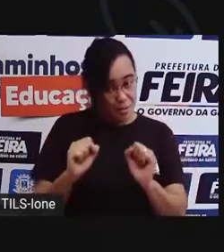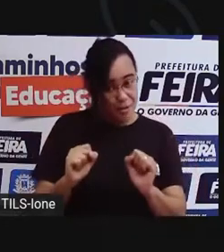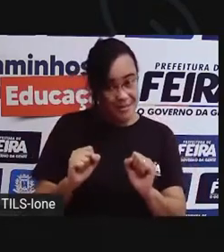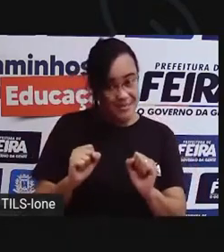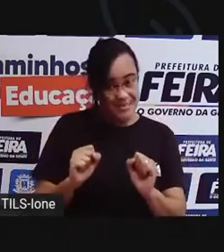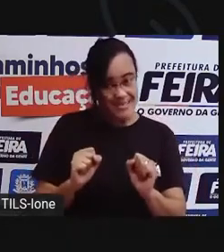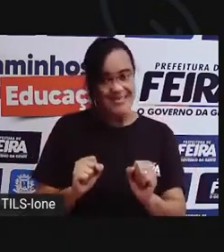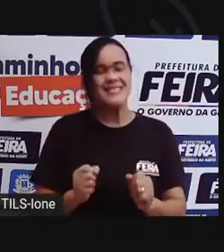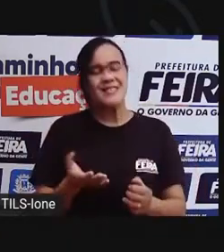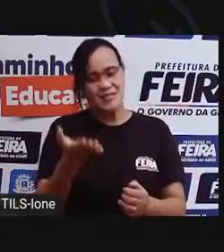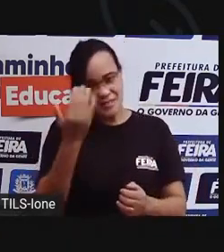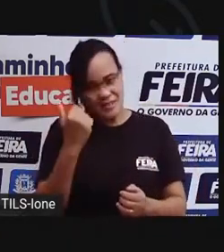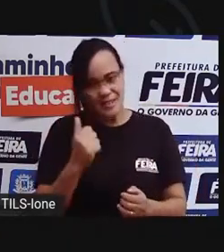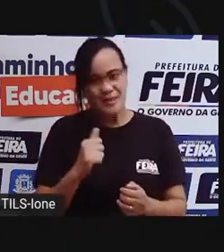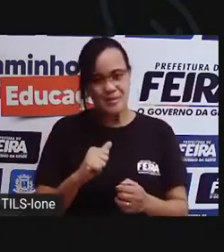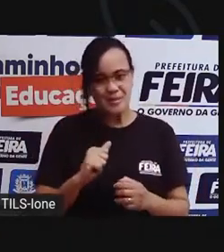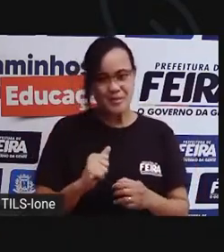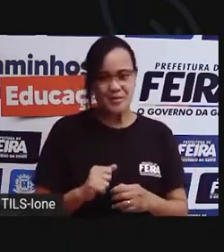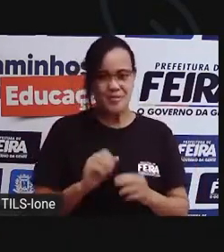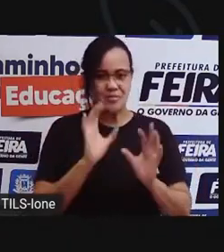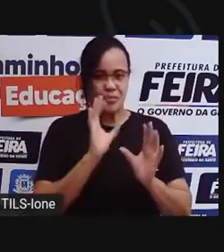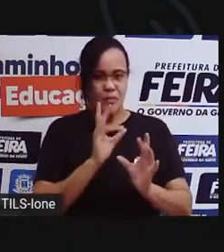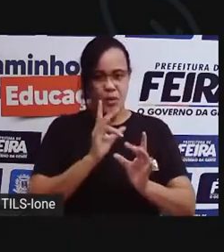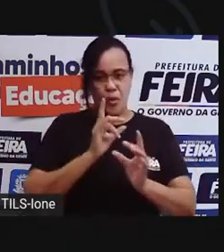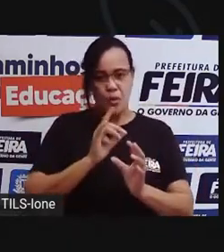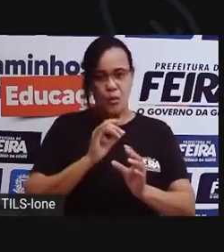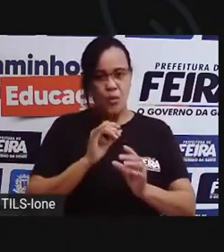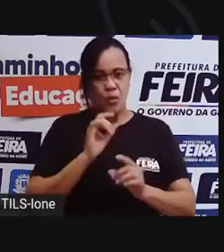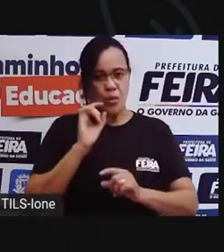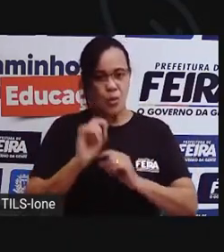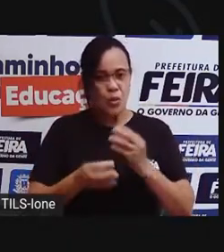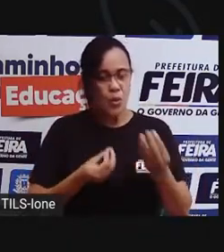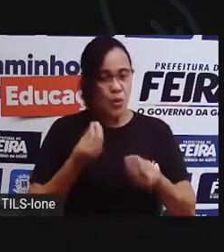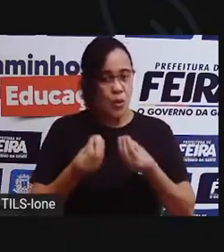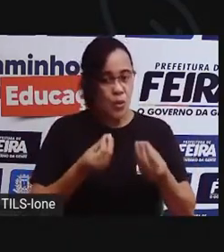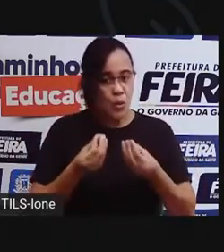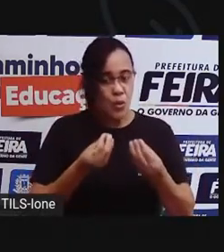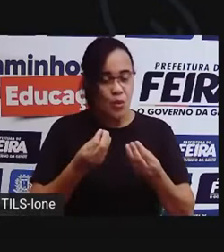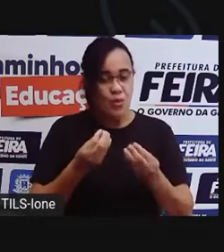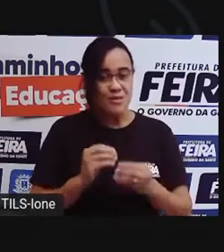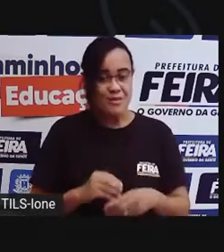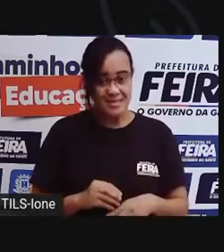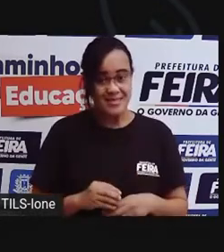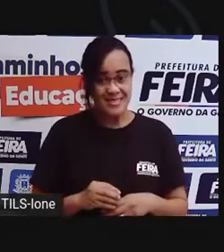Então, vamos lá escutar. Vamos lá. Quem souber cantar, canta daí, tá bom?